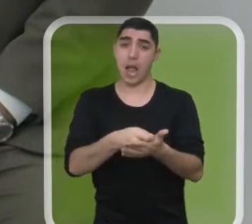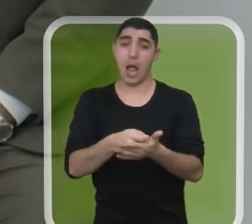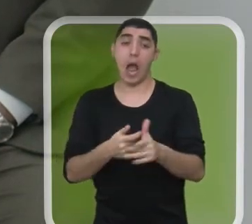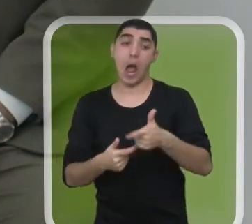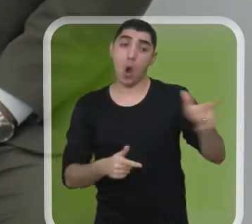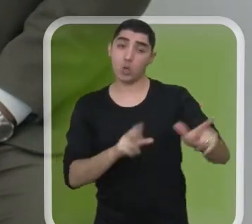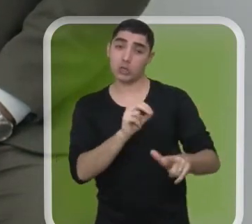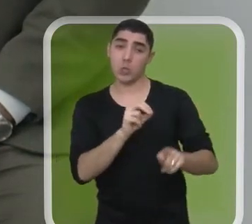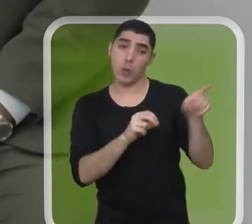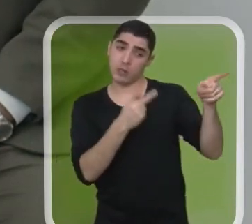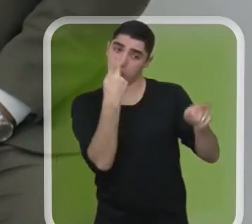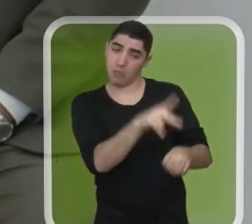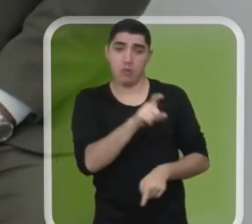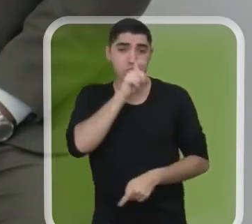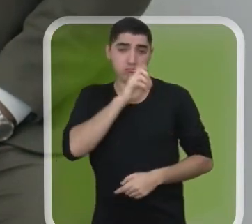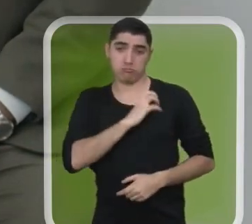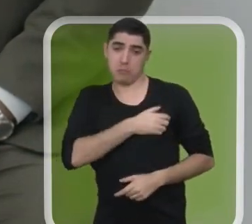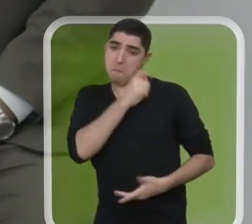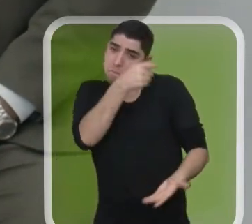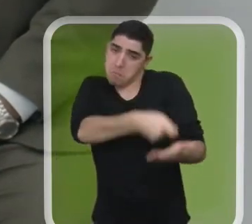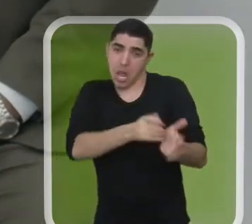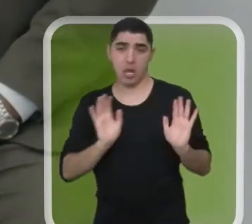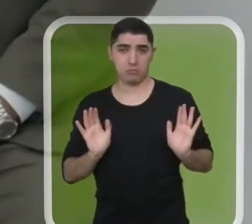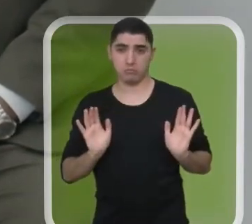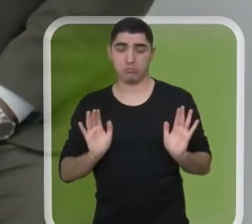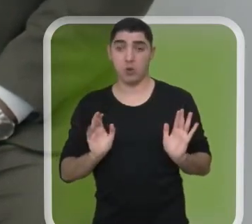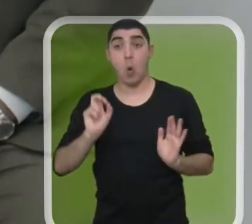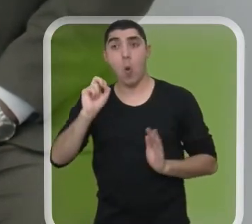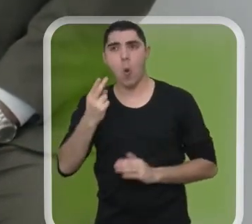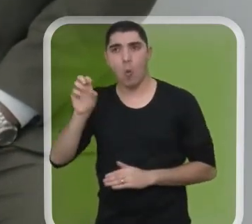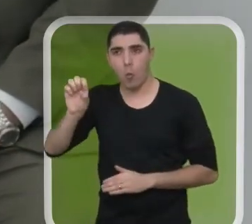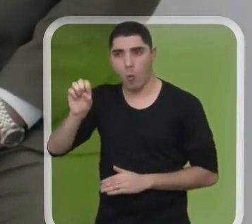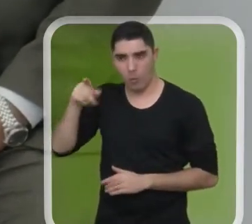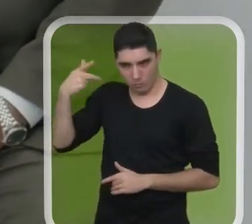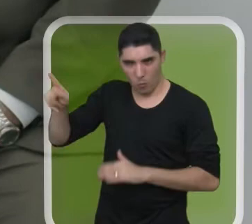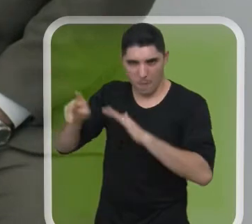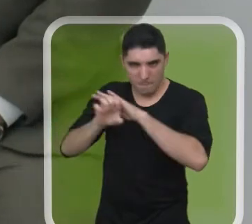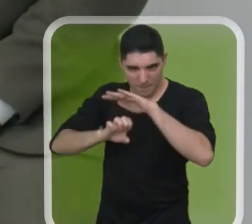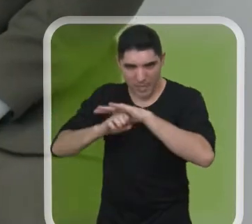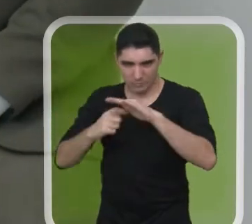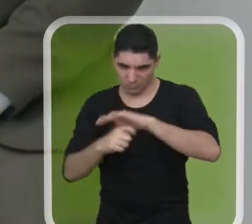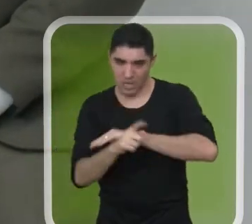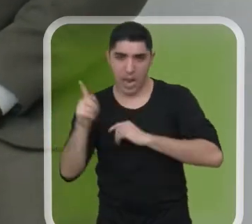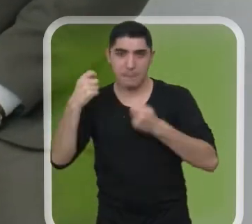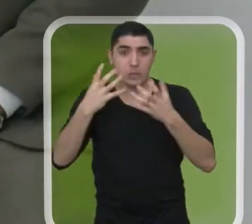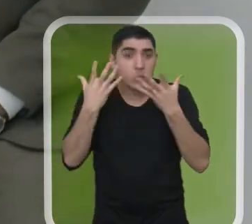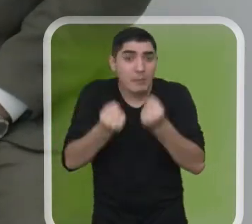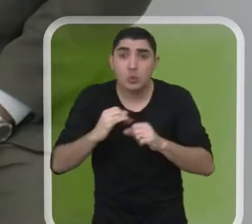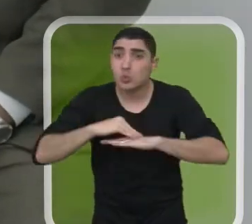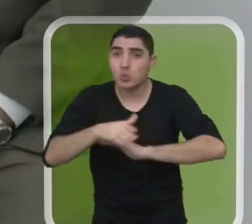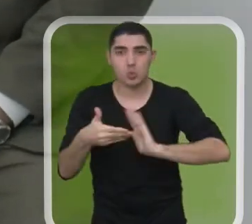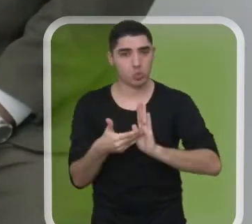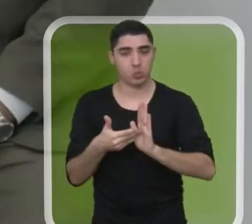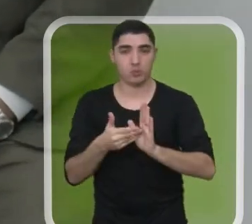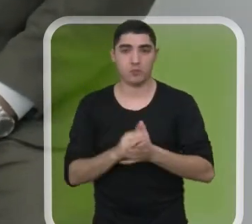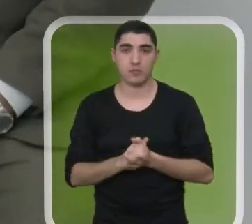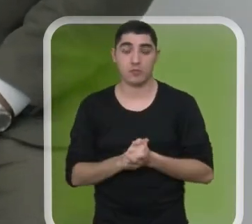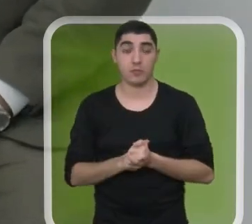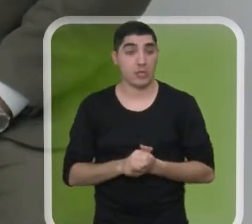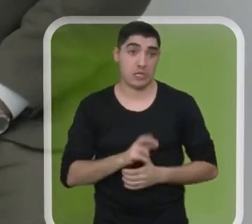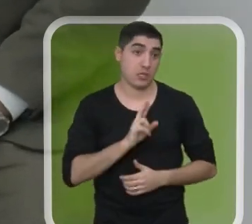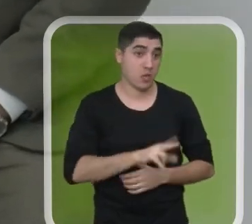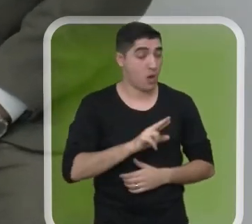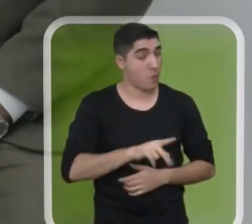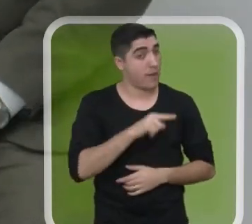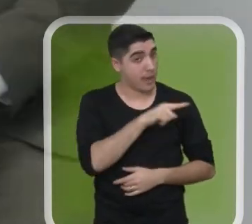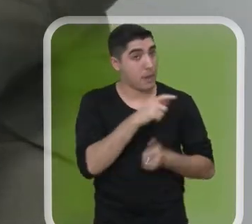possível ou ele tem que assumir o 100, a dívida total do São José? Não, ele tem que fazer um plano para quitar o passivo. Ele